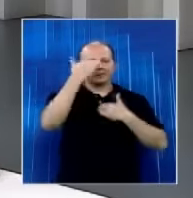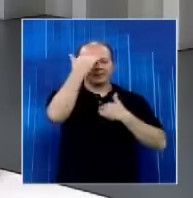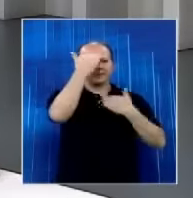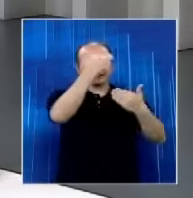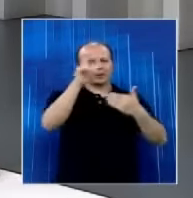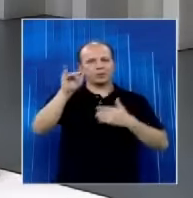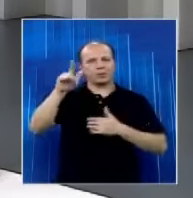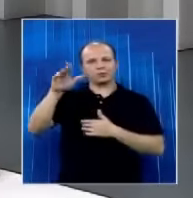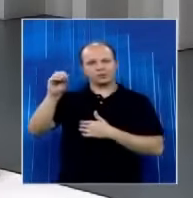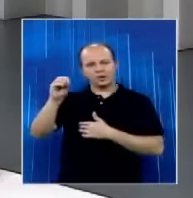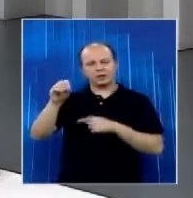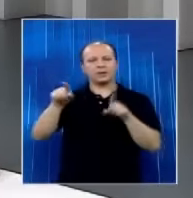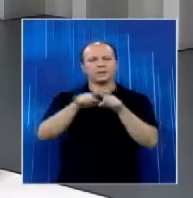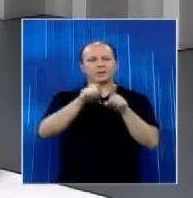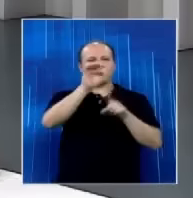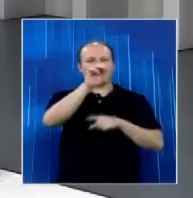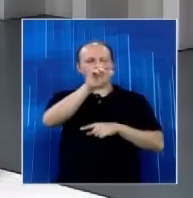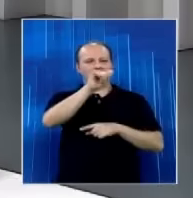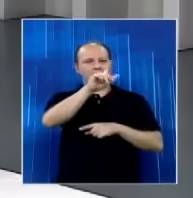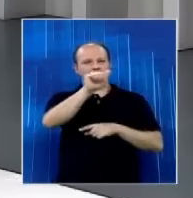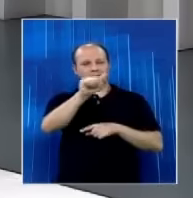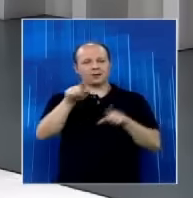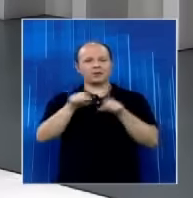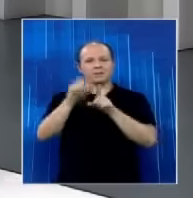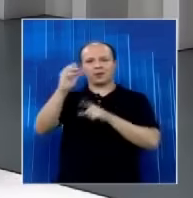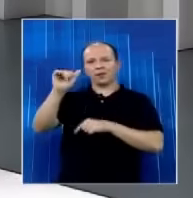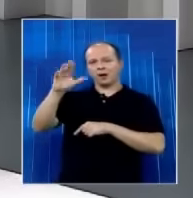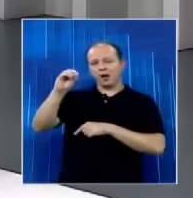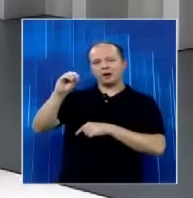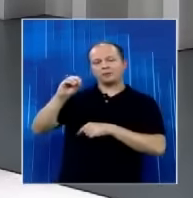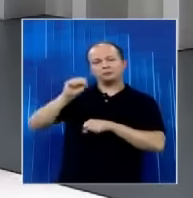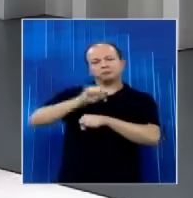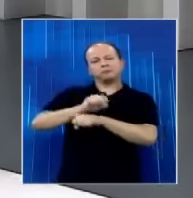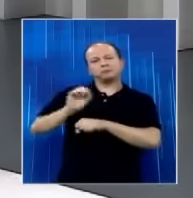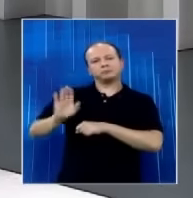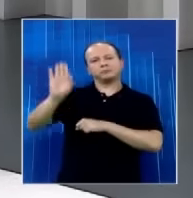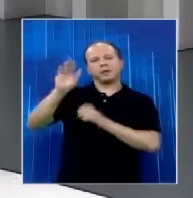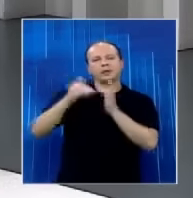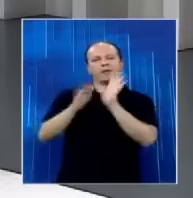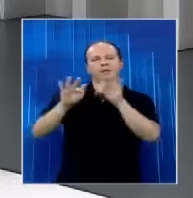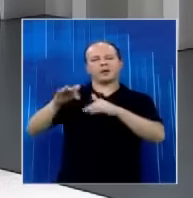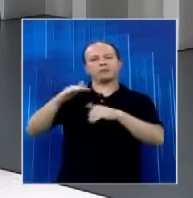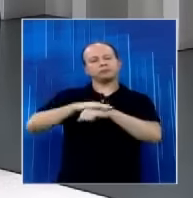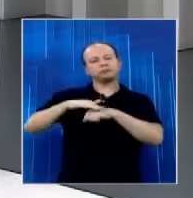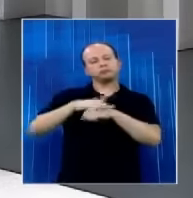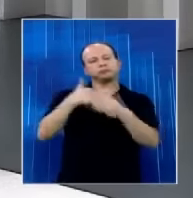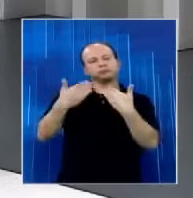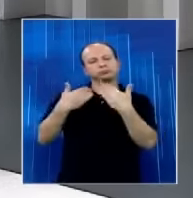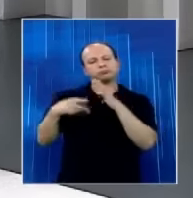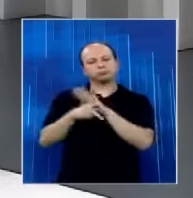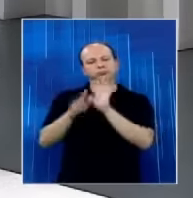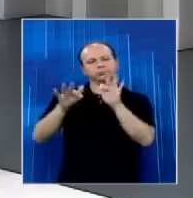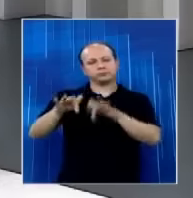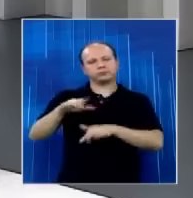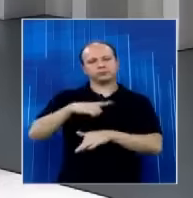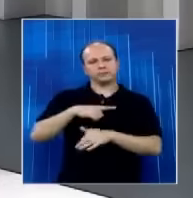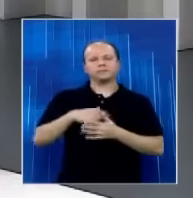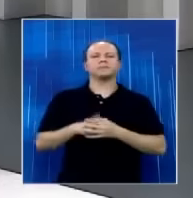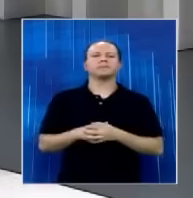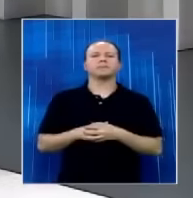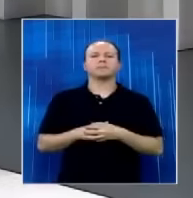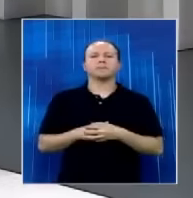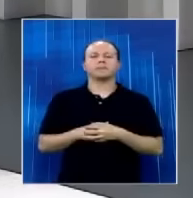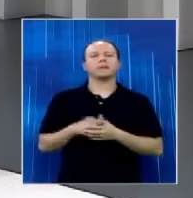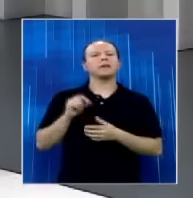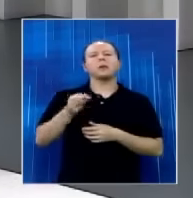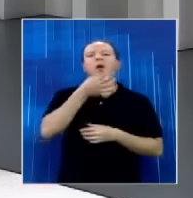Obrigado, Luciano. Obrigado, Carlos. Obrigado também a Fernanda e aos candidatos que aguardaram até o final do debate para falar com a gente. A gente viu os candidatos aí